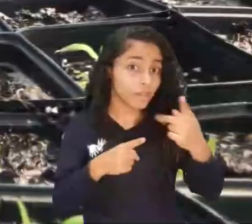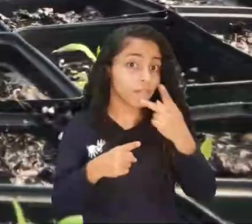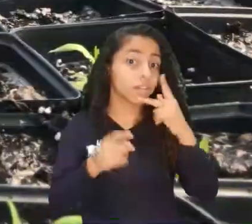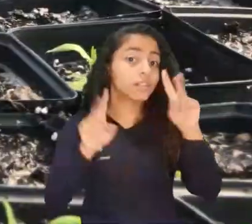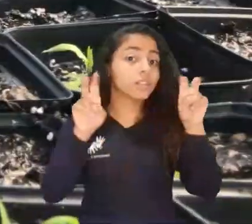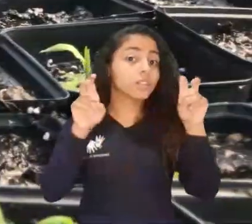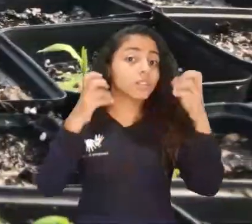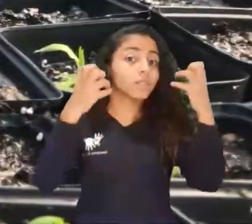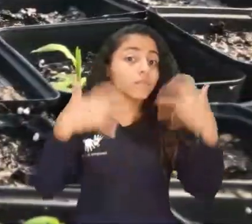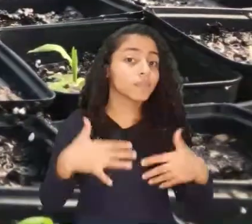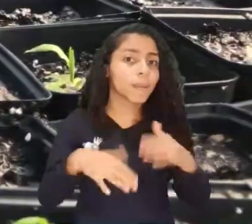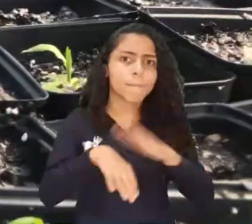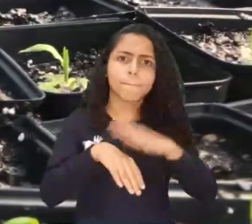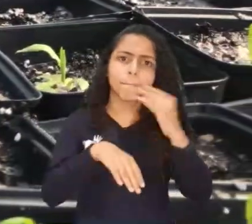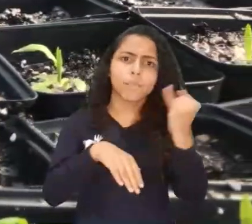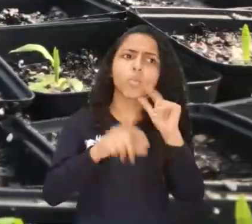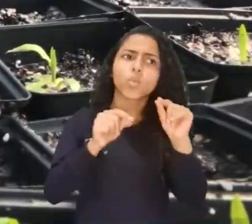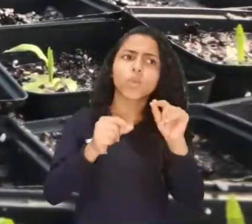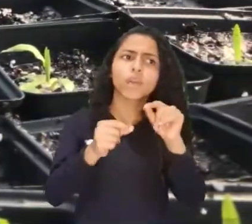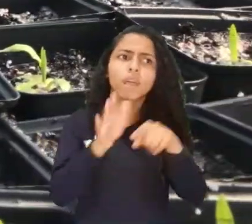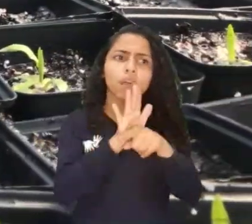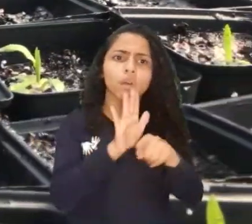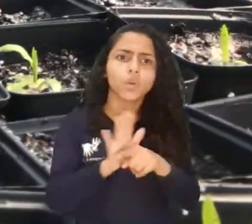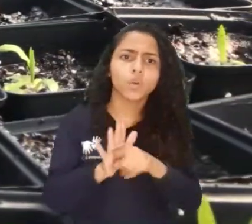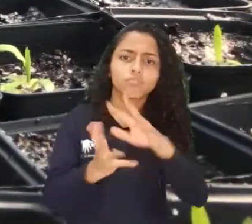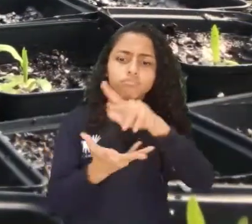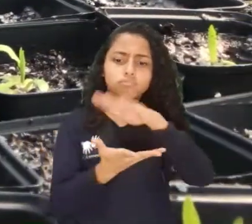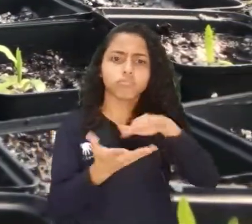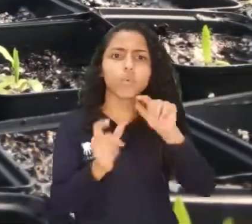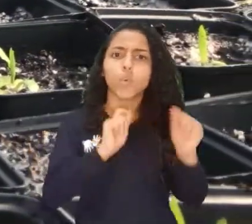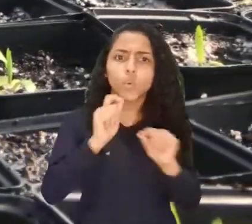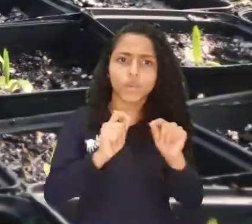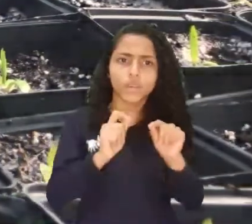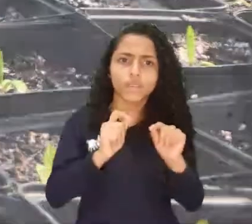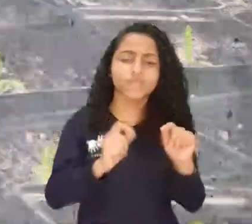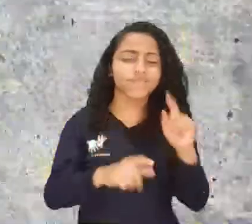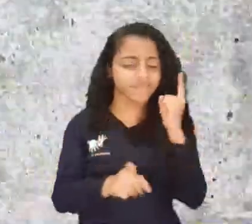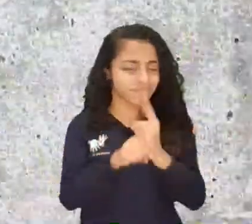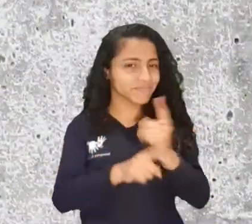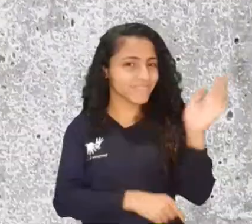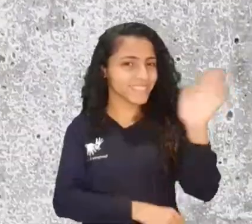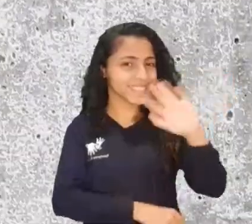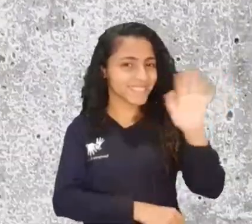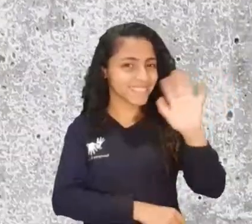próxima aula, falaremos mais sobre esses serviços ecossistêmicos. Até lá!